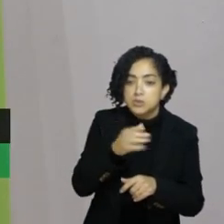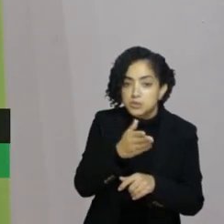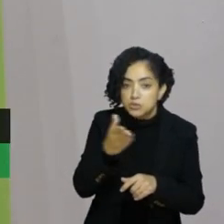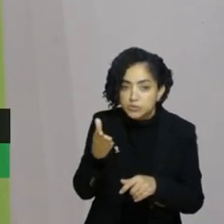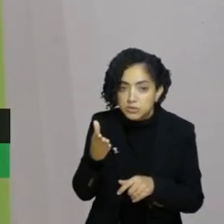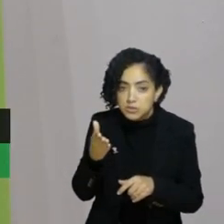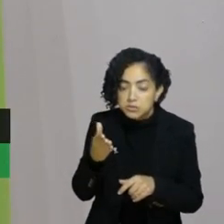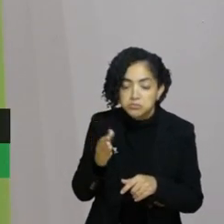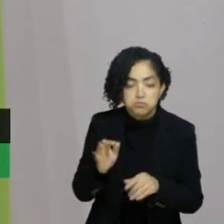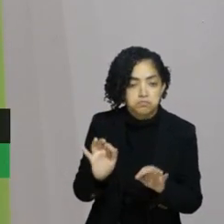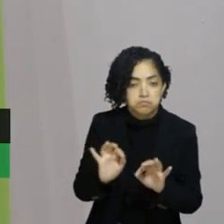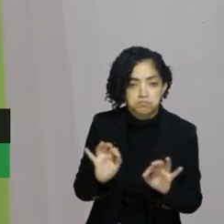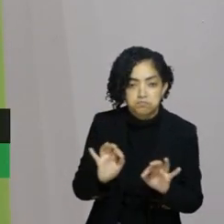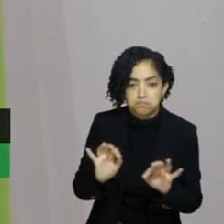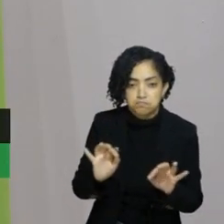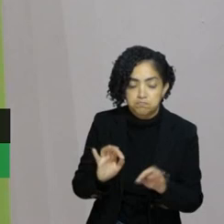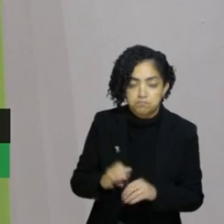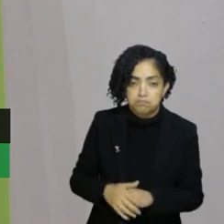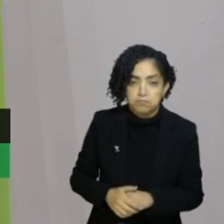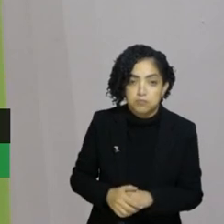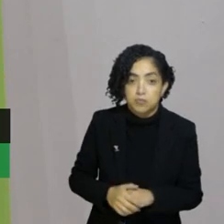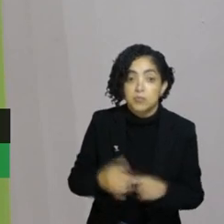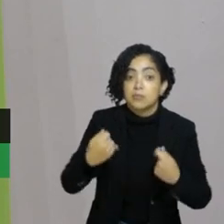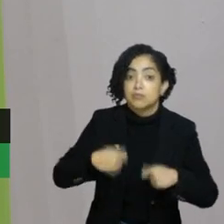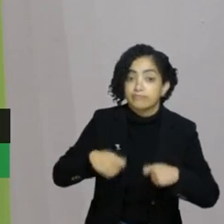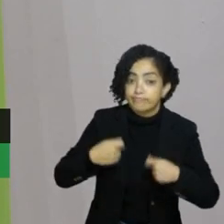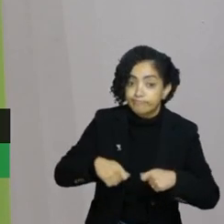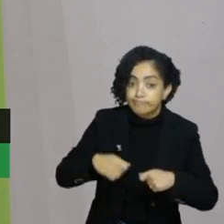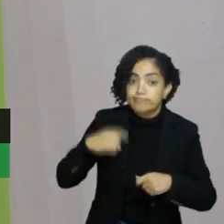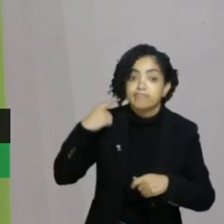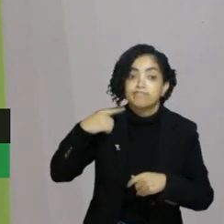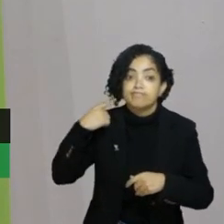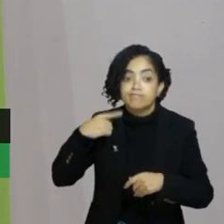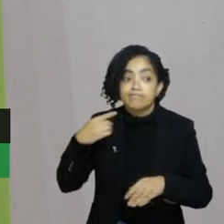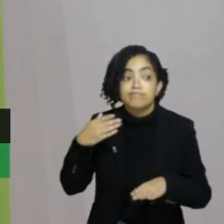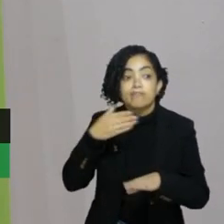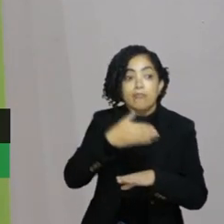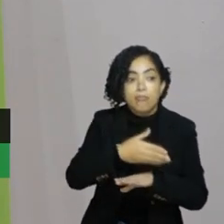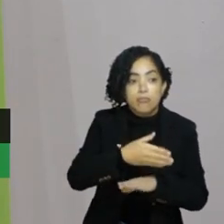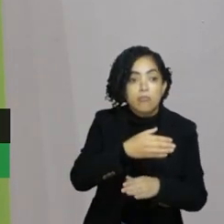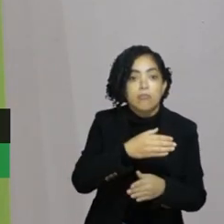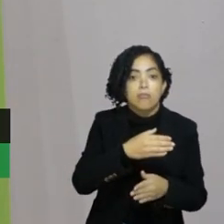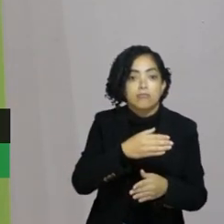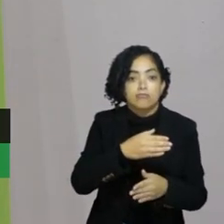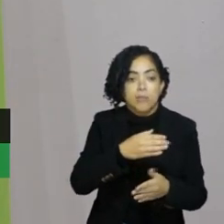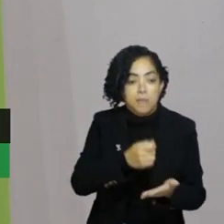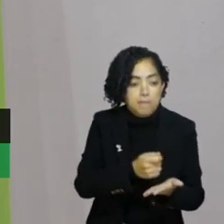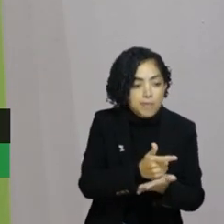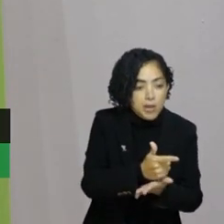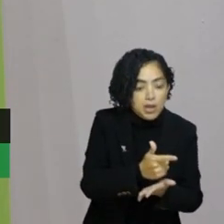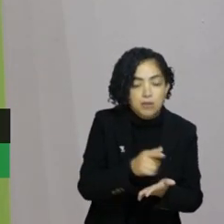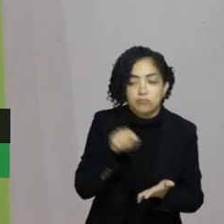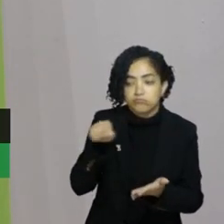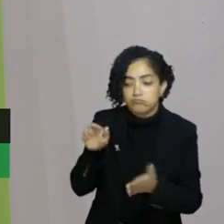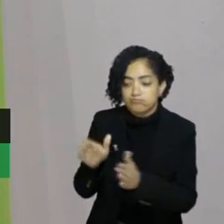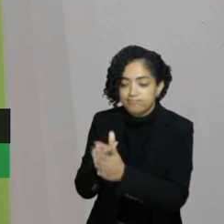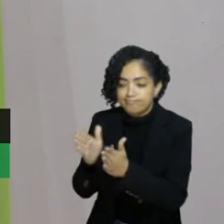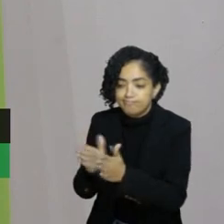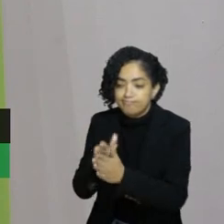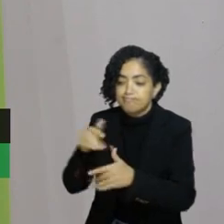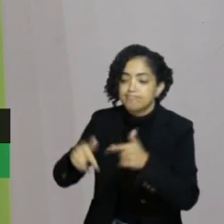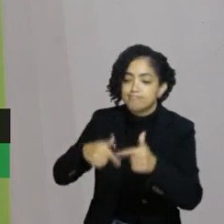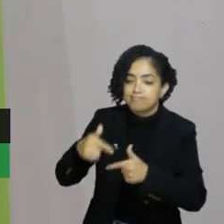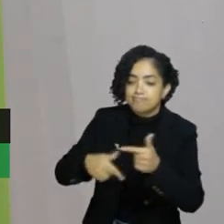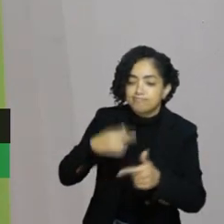Ninguém. Quem precisa de um advogado vai lá e contrata. Agora o trabalhador, o pobre, aquela